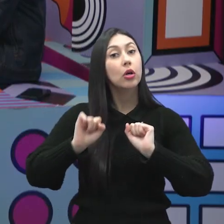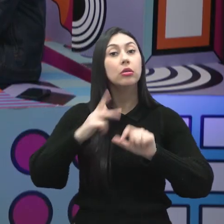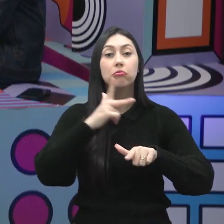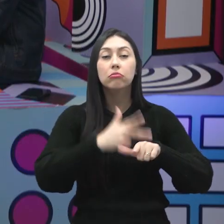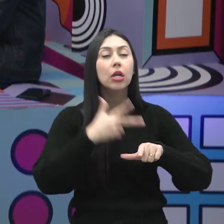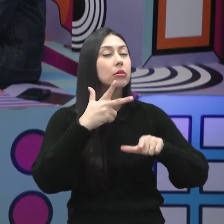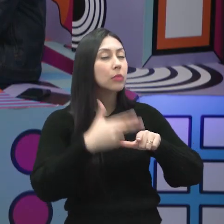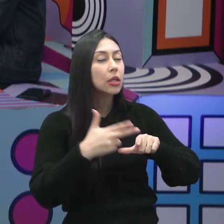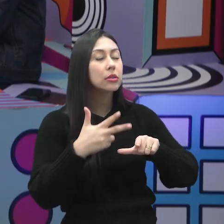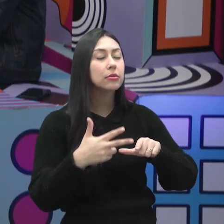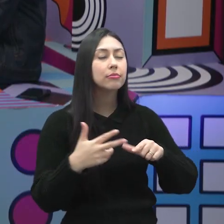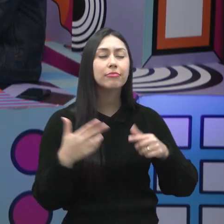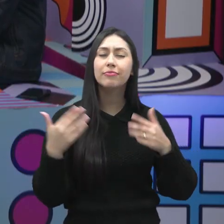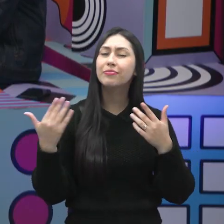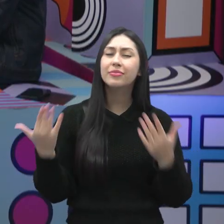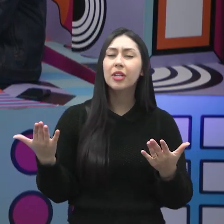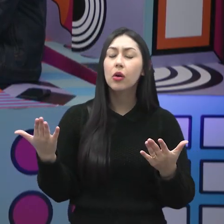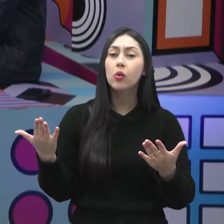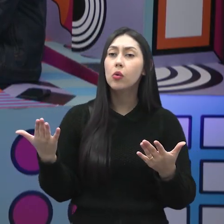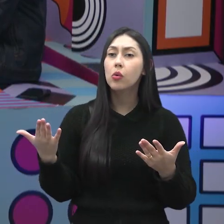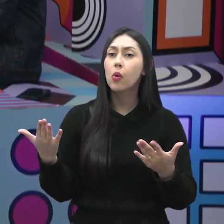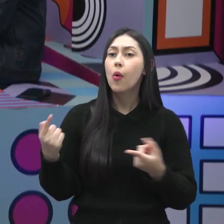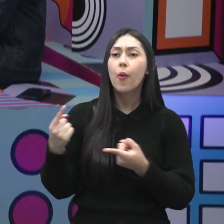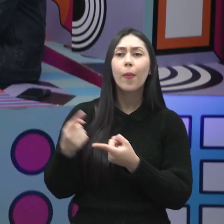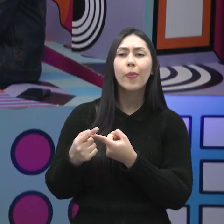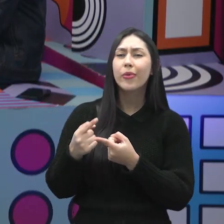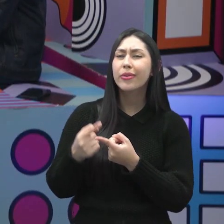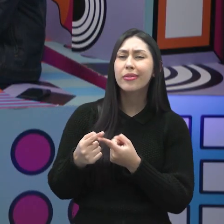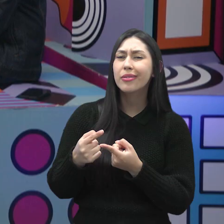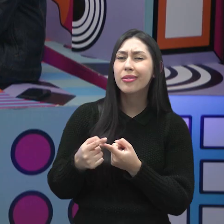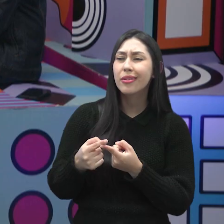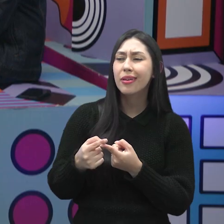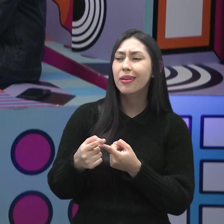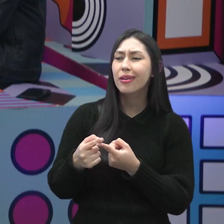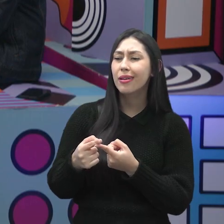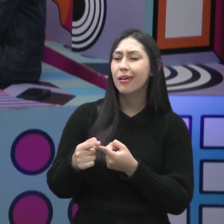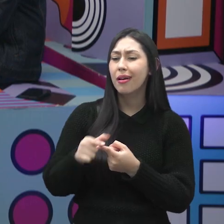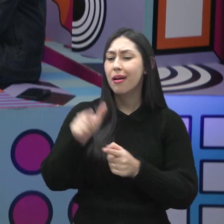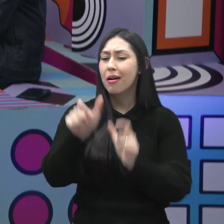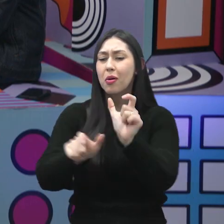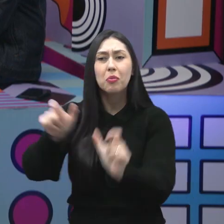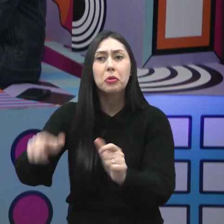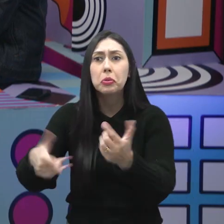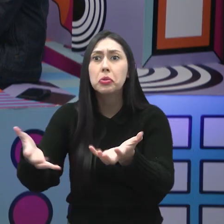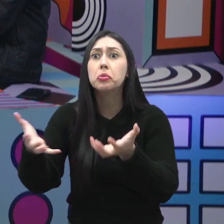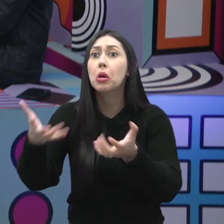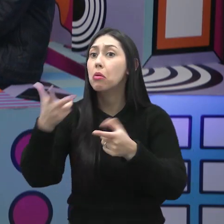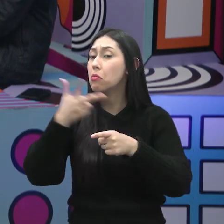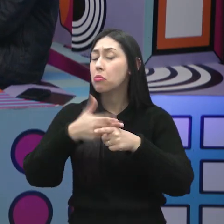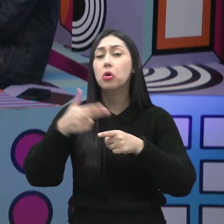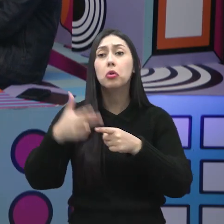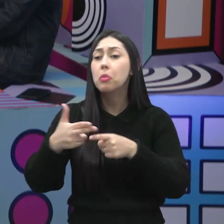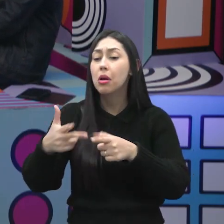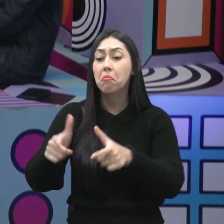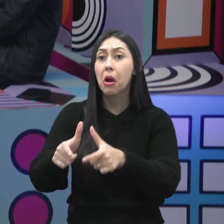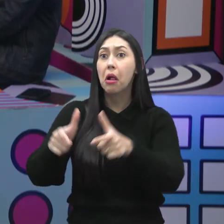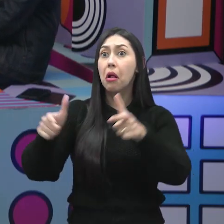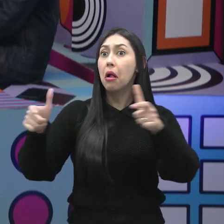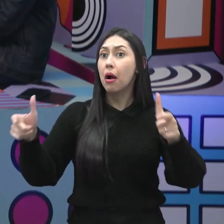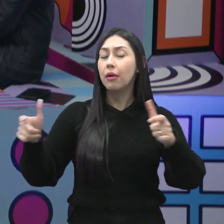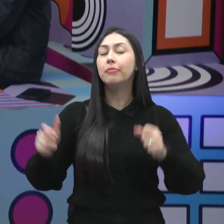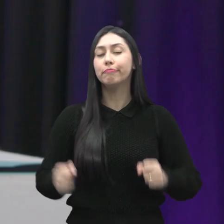Então, quais são os outros motivos, né, também do aumento dessa procura por esse procedimento cirúrgico?